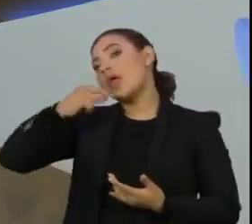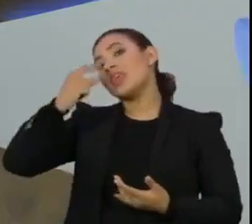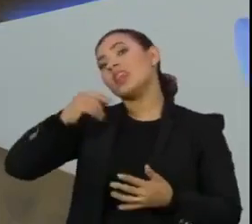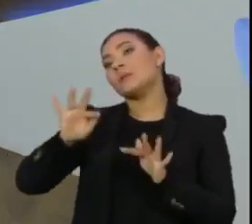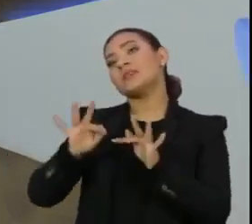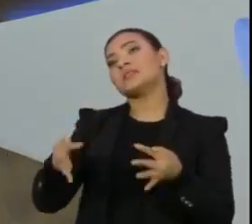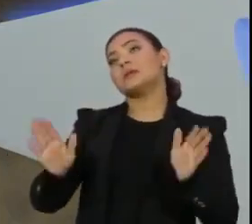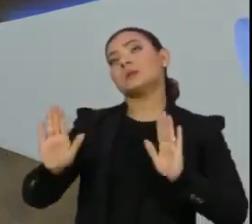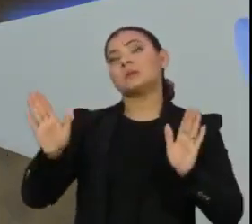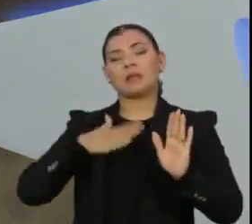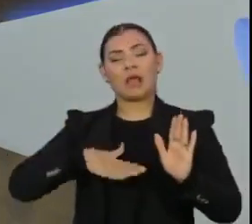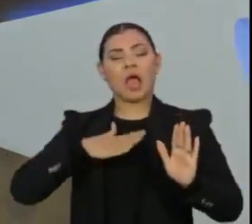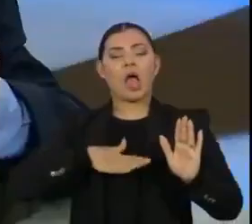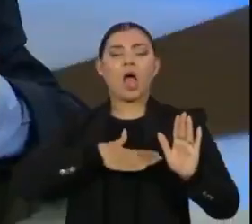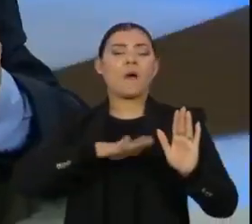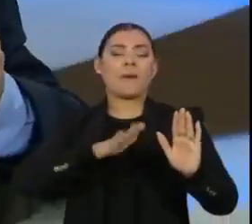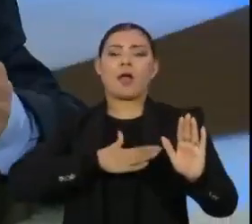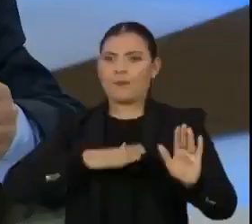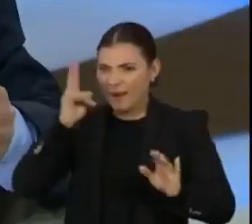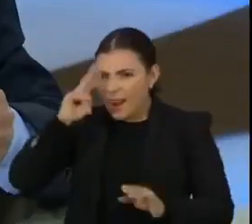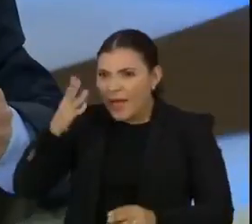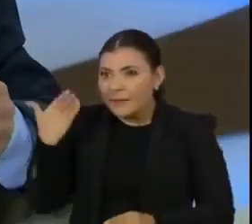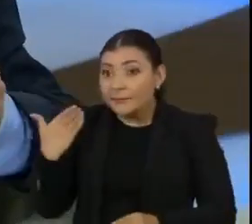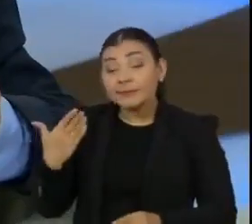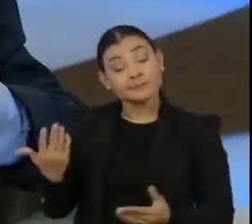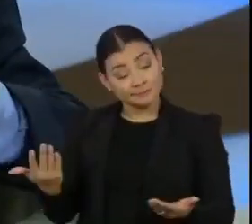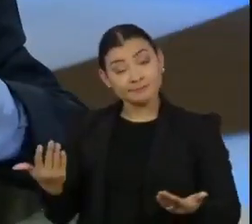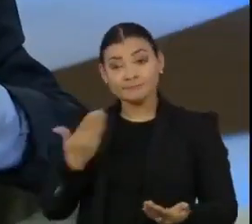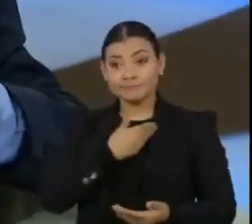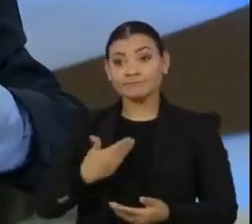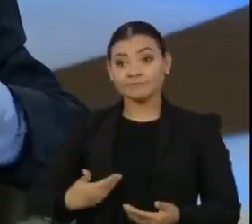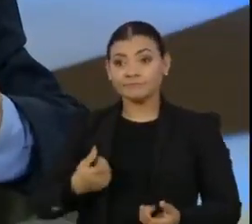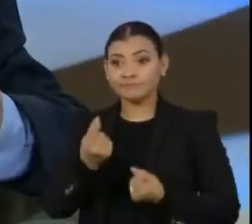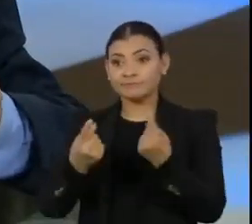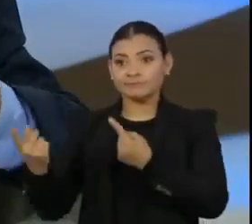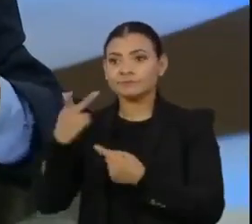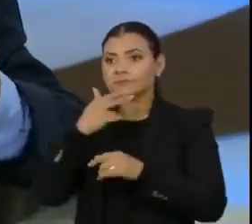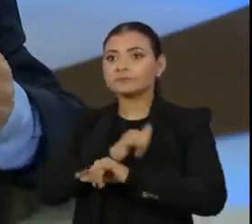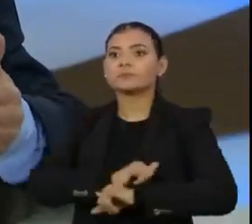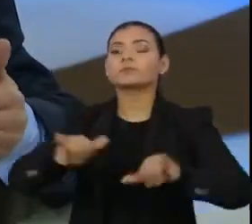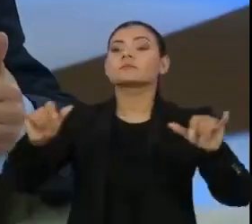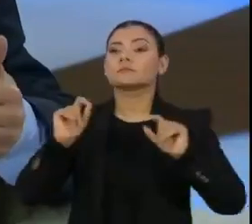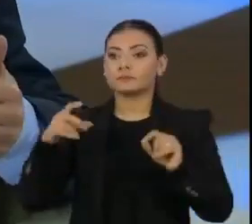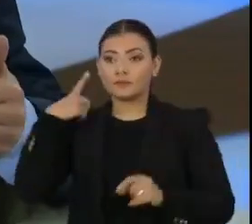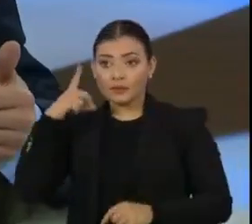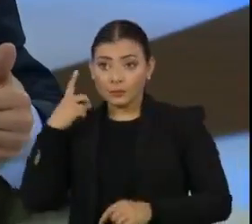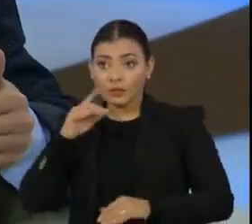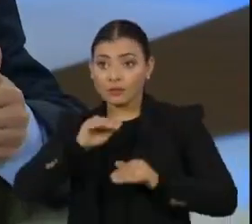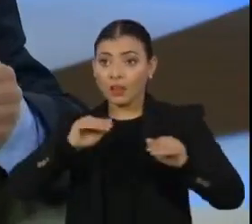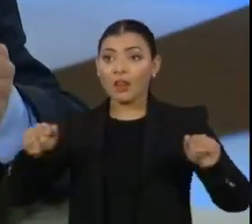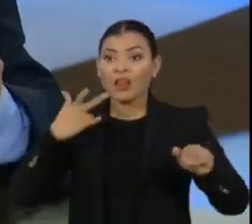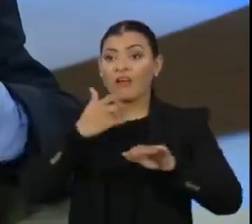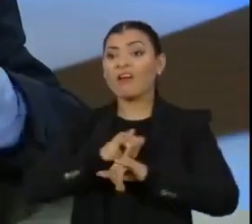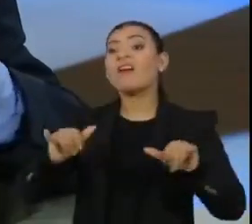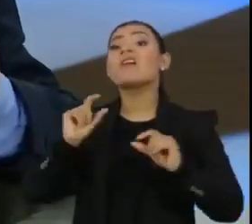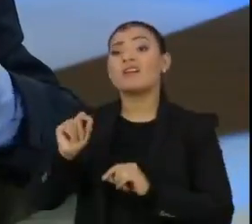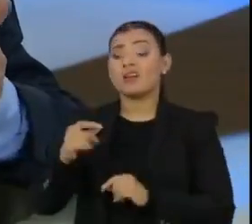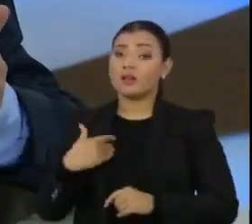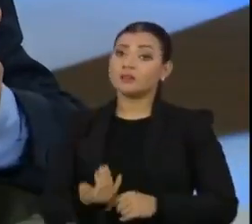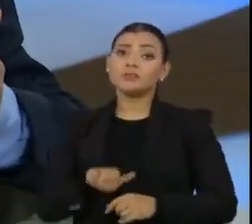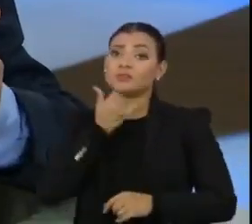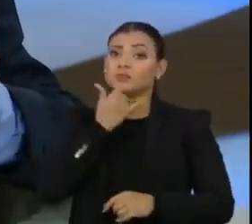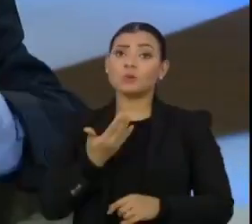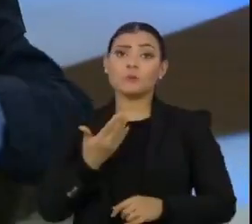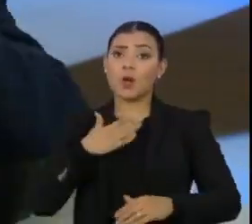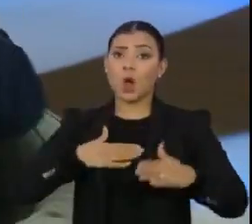gripezinha. Lembrem que autoridades, inclusive do governo, chegaram a espalhar, deputados que apoiam o governo, chegaram a espalhar que não tinha um